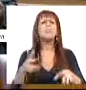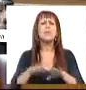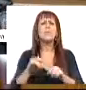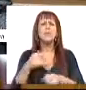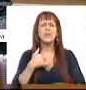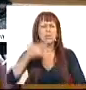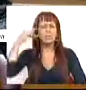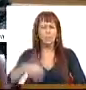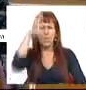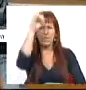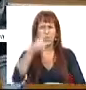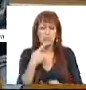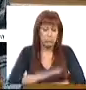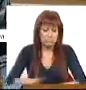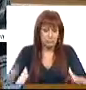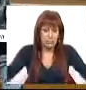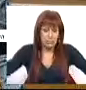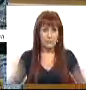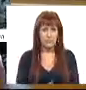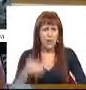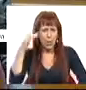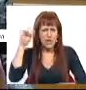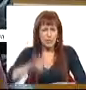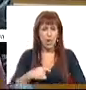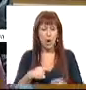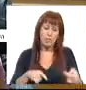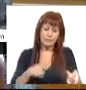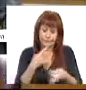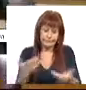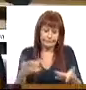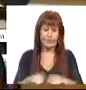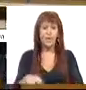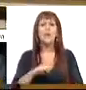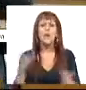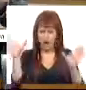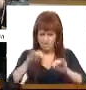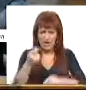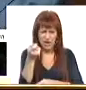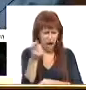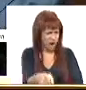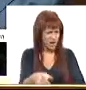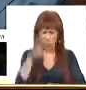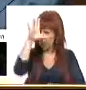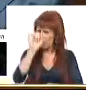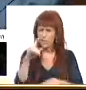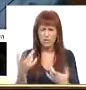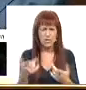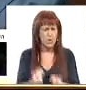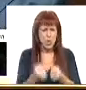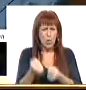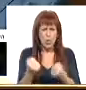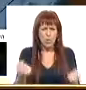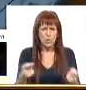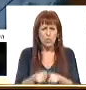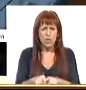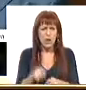causa da incompetência do Governo. Eu não vejo mais nada. Eu acho que é pior a emenda que o soneto. Portanto, se ainda há mais dinheiro, este Governo não